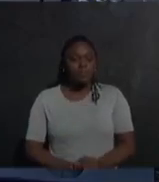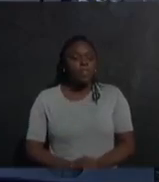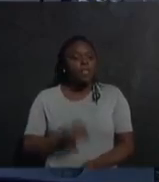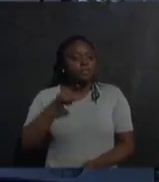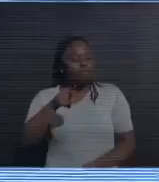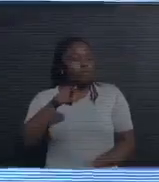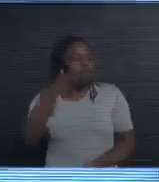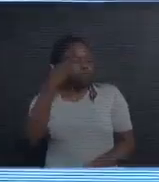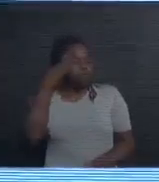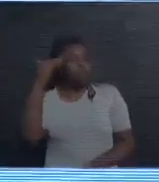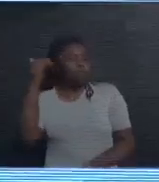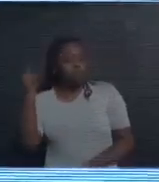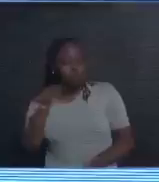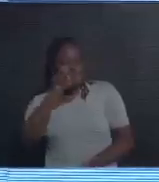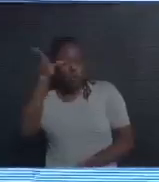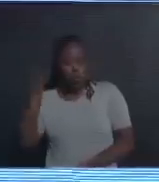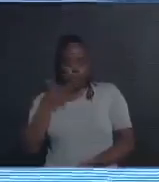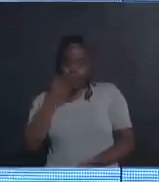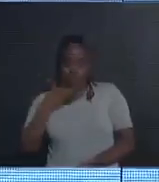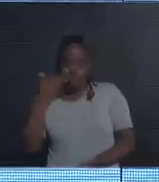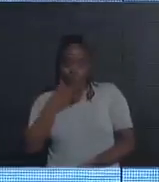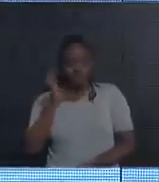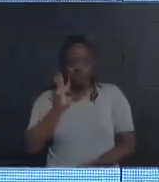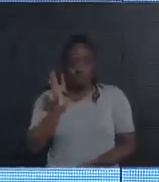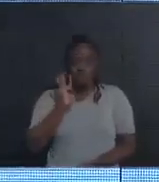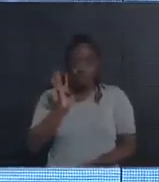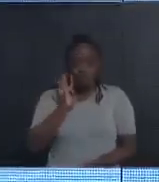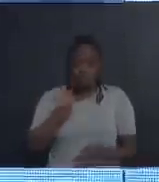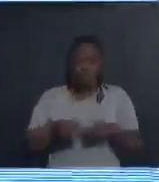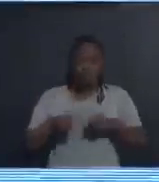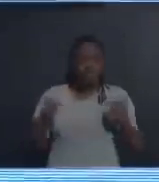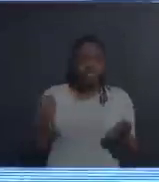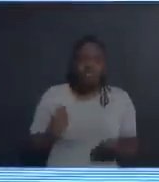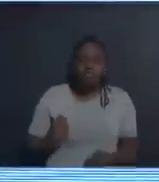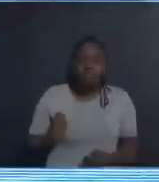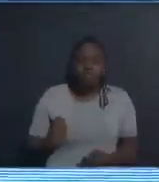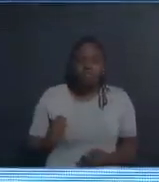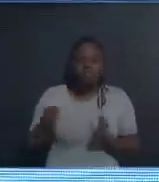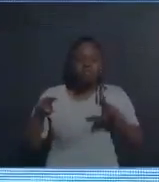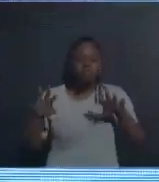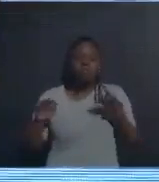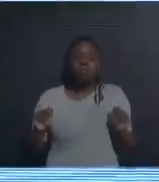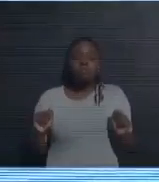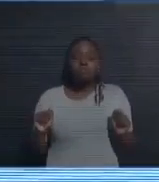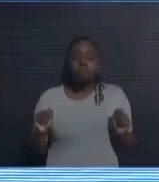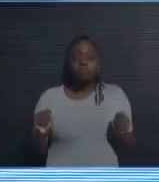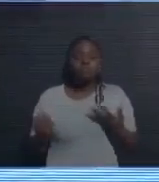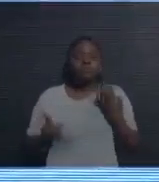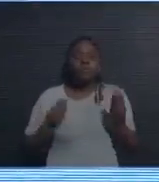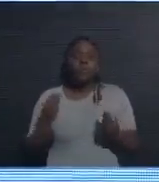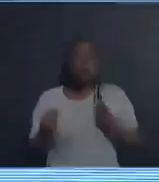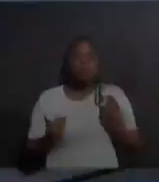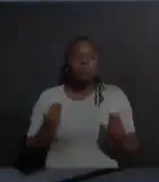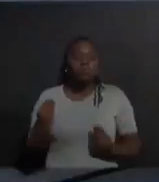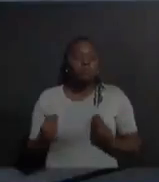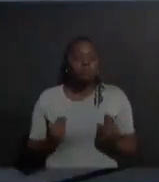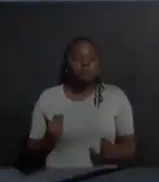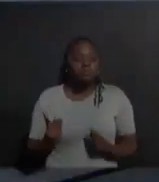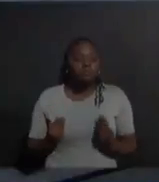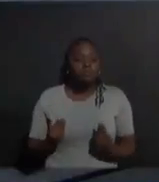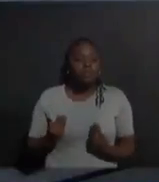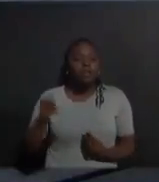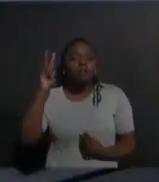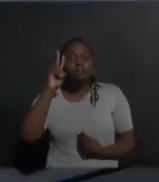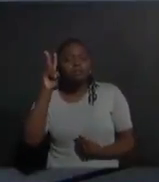pode saber que uma lua de mel é legal, mas se você não viveu uma, você não tem a memória